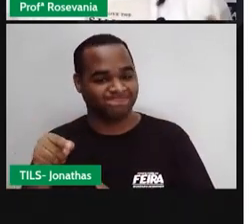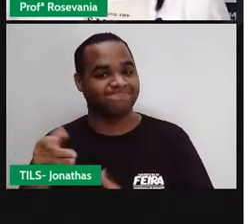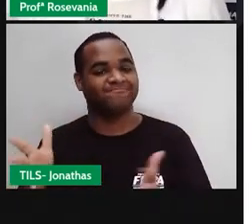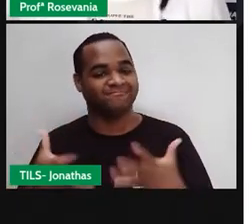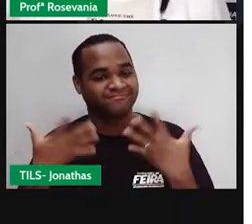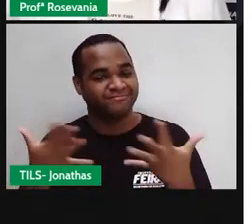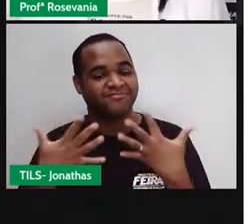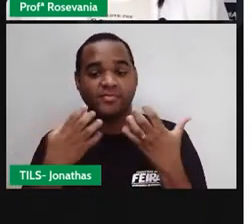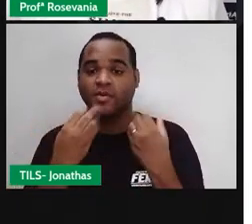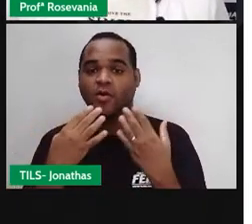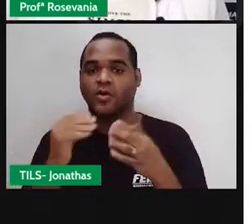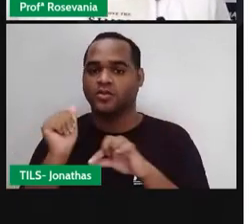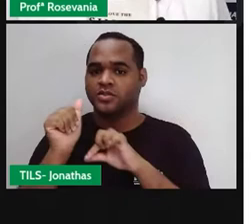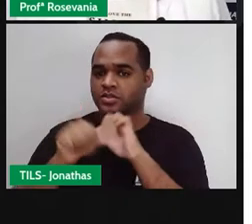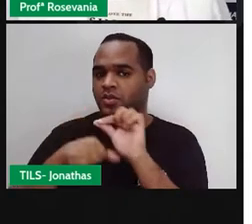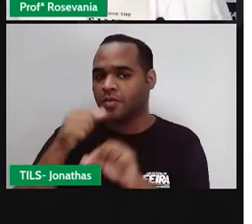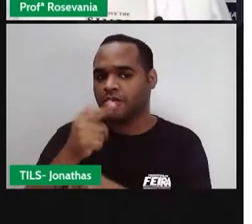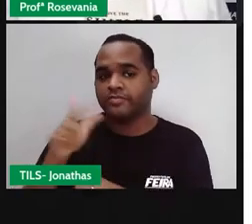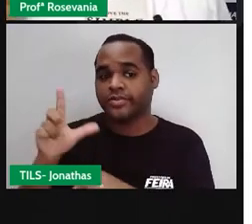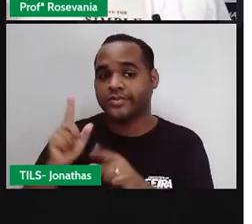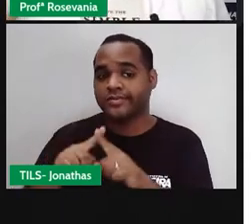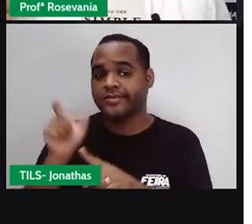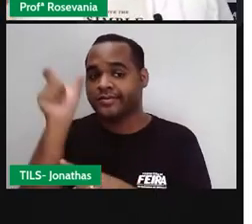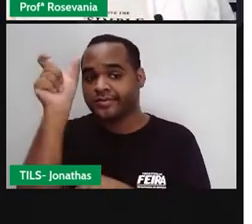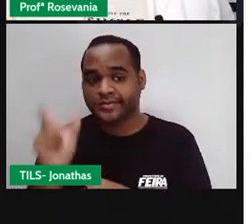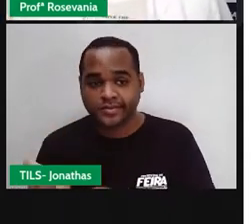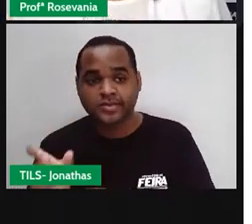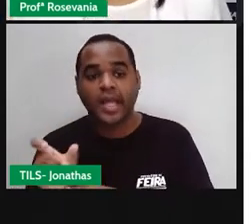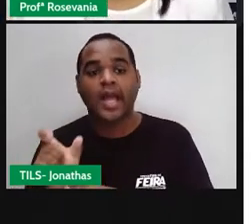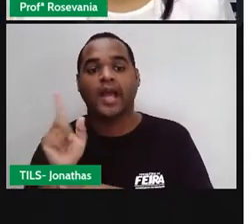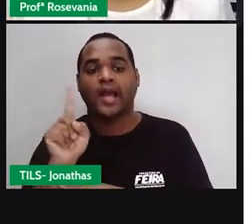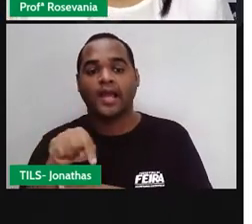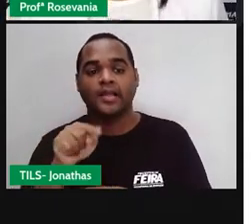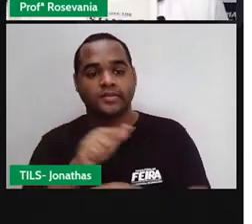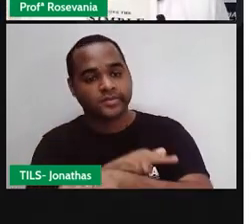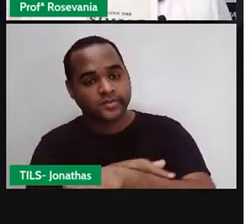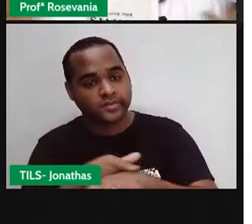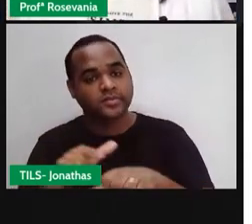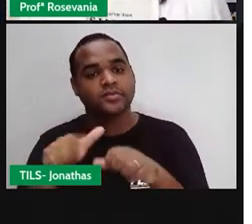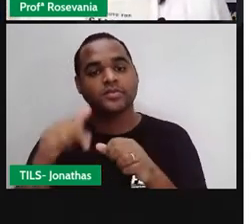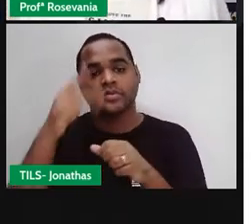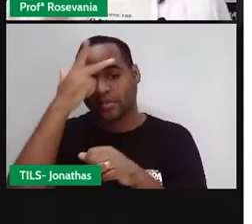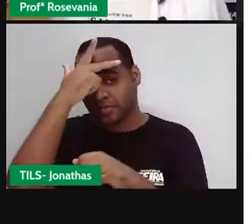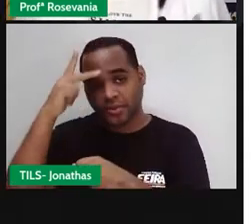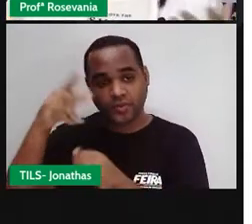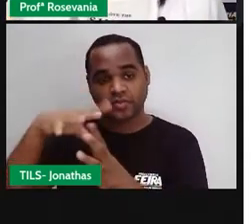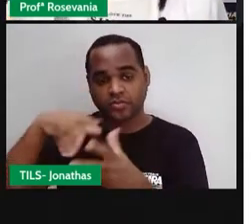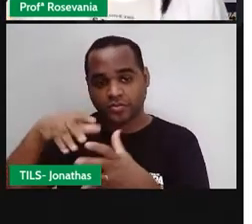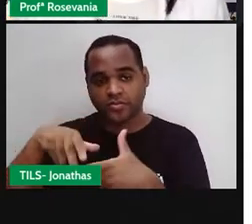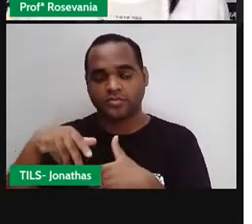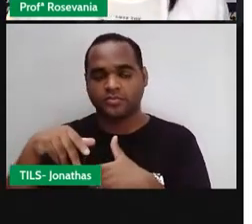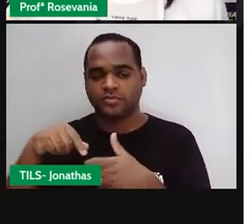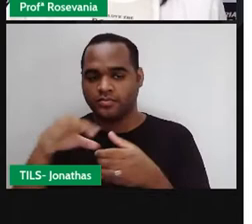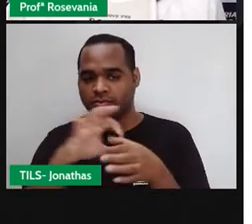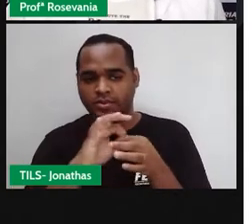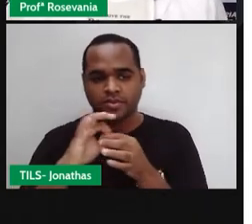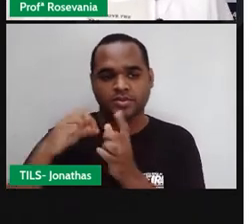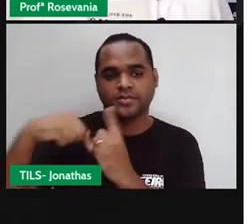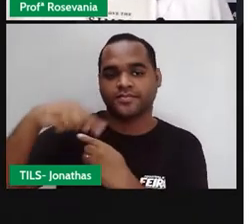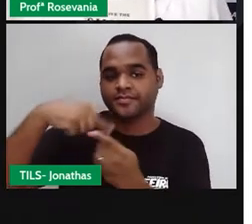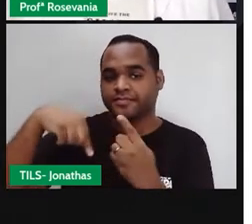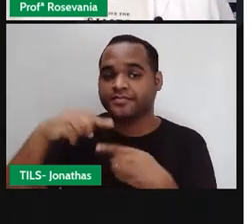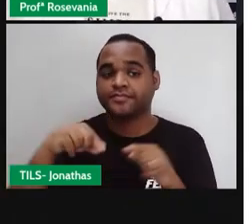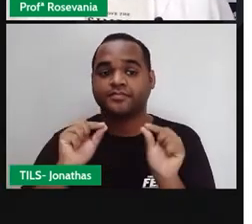que tem mudado muito, né, o nosso comportamento, principalmente com o planeta, principalmente com a nossa forma de se relacionar um com o